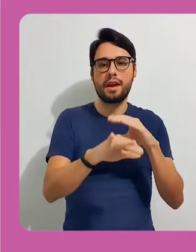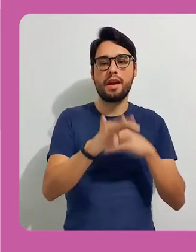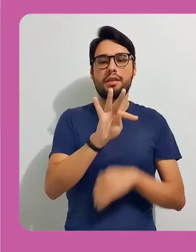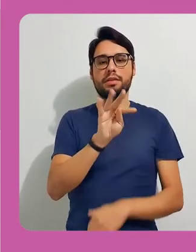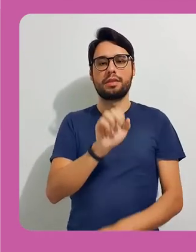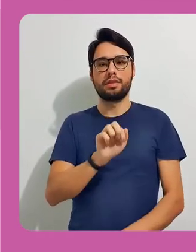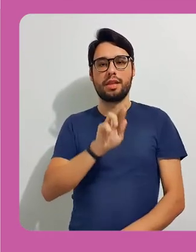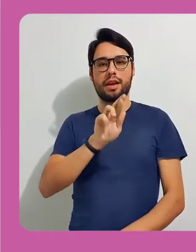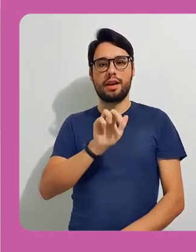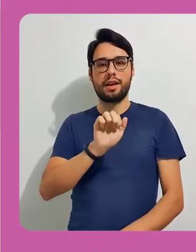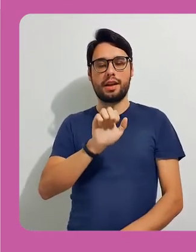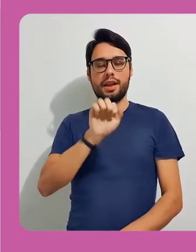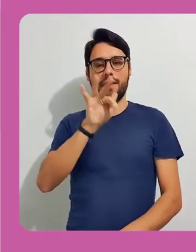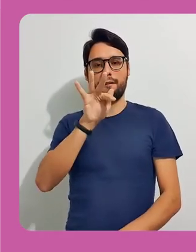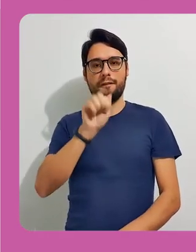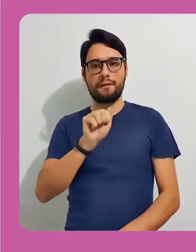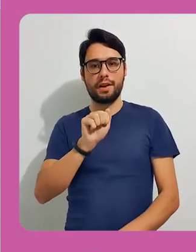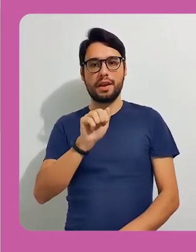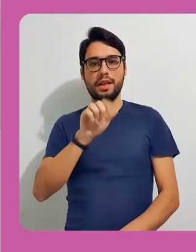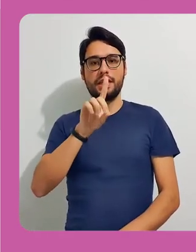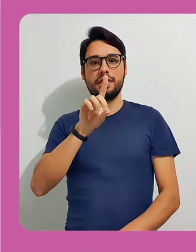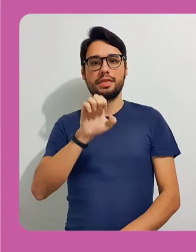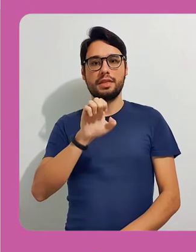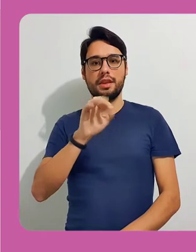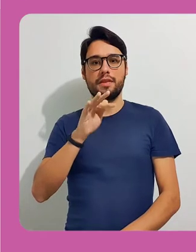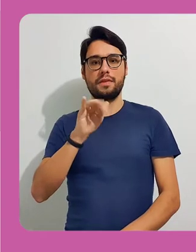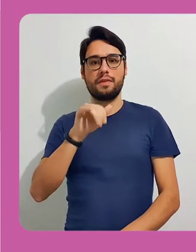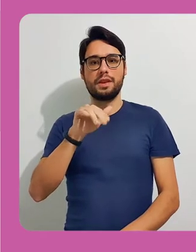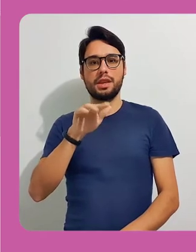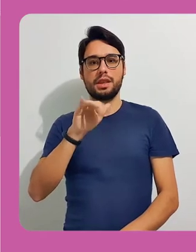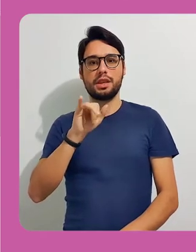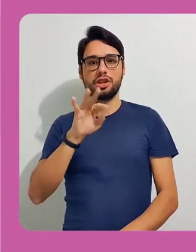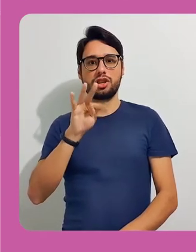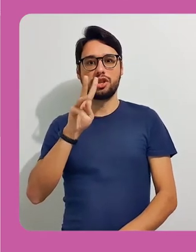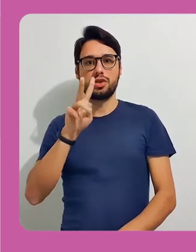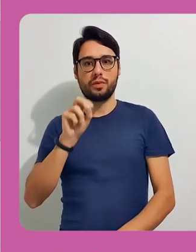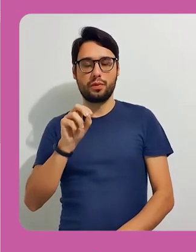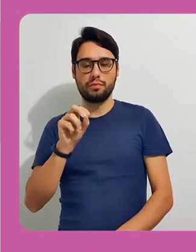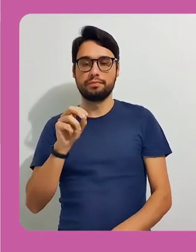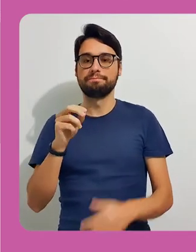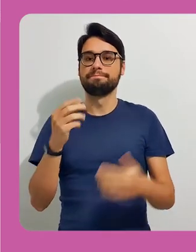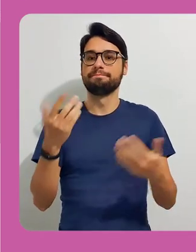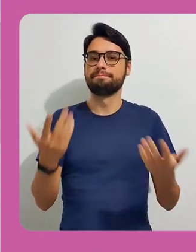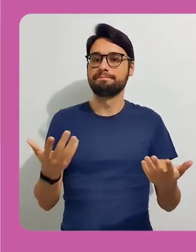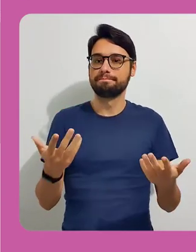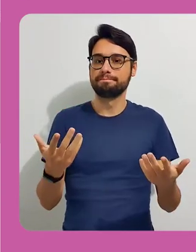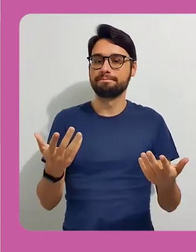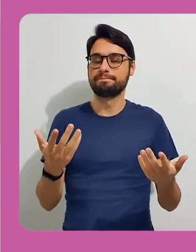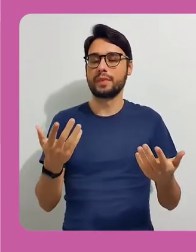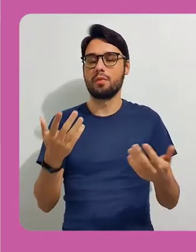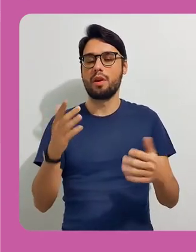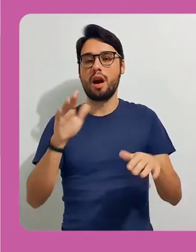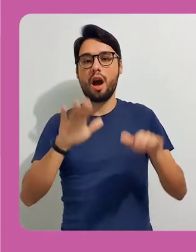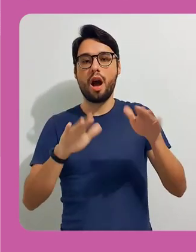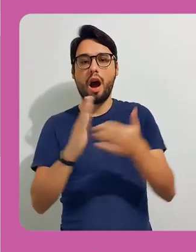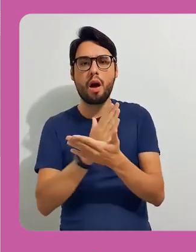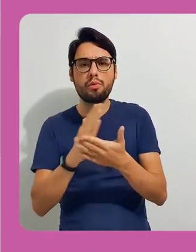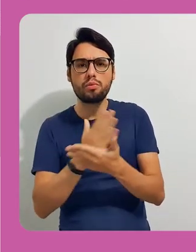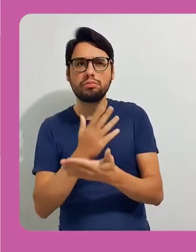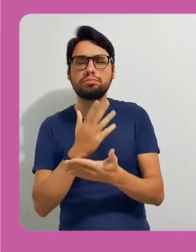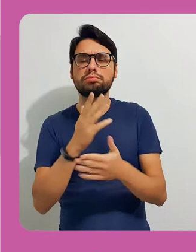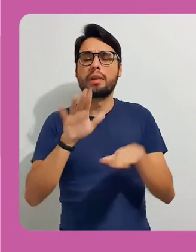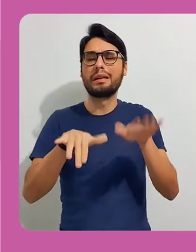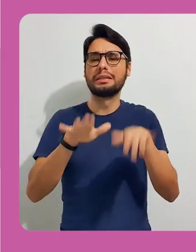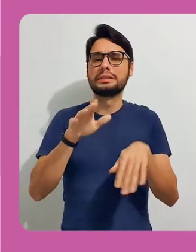assim que aparece lá para o aluno aí alguns perceberam isso e não sabiam se era pa a definite